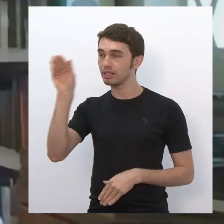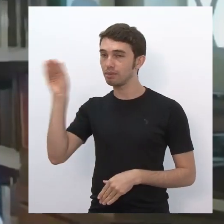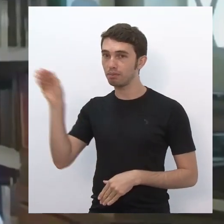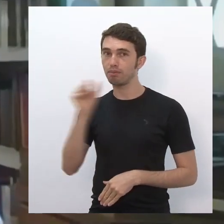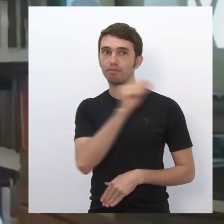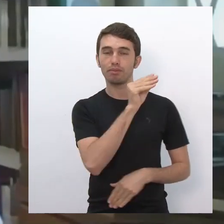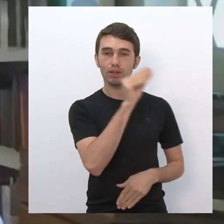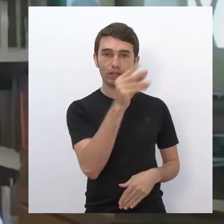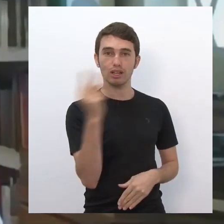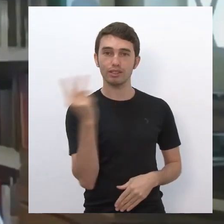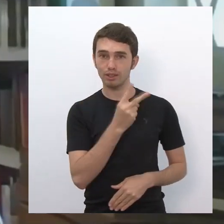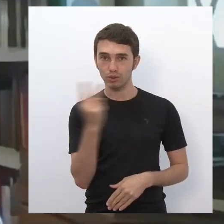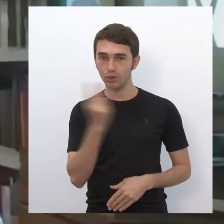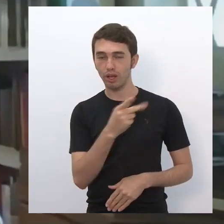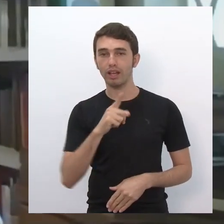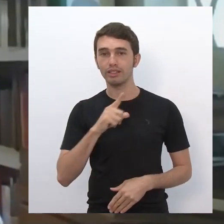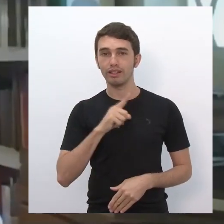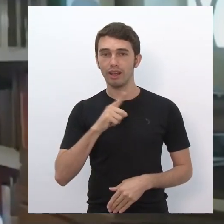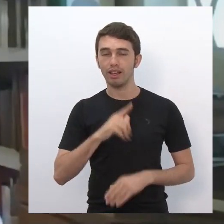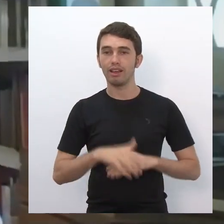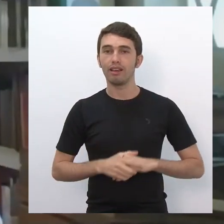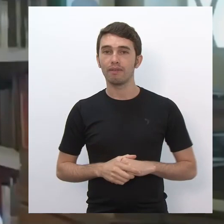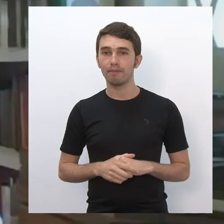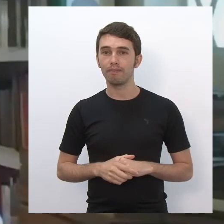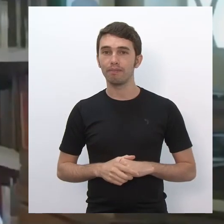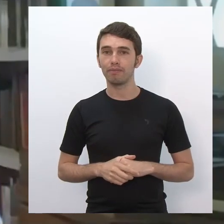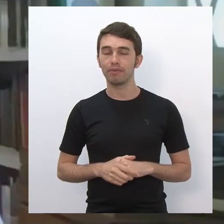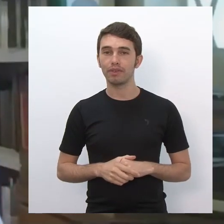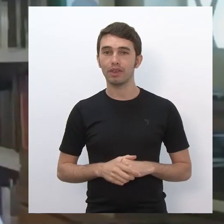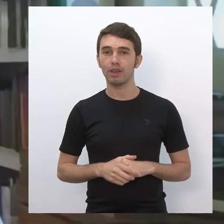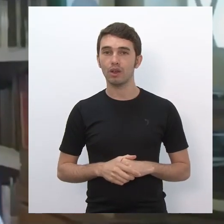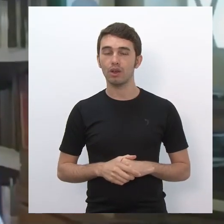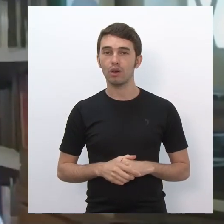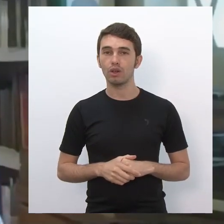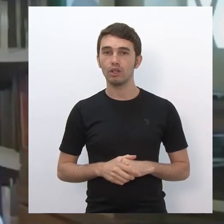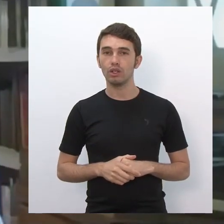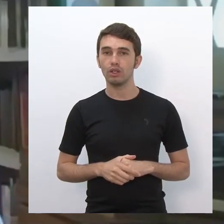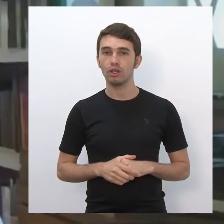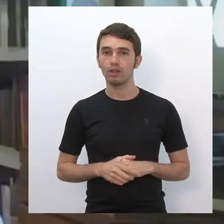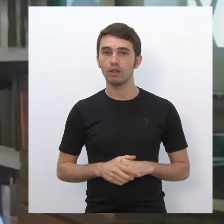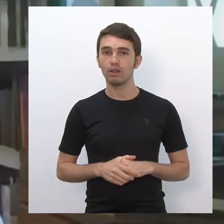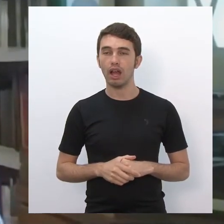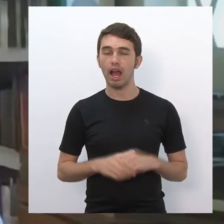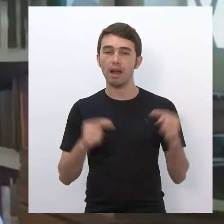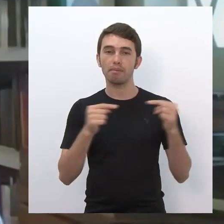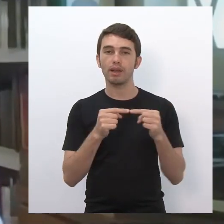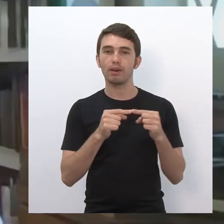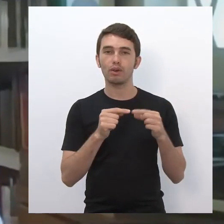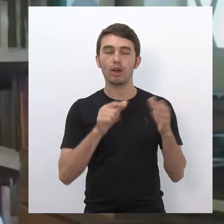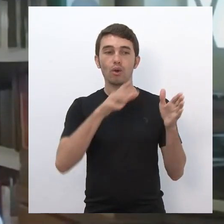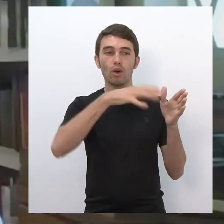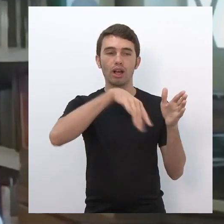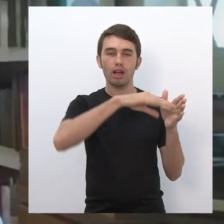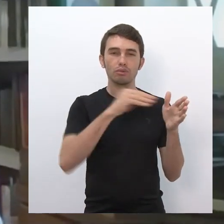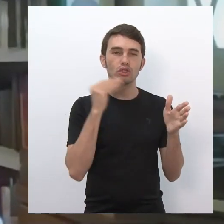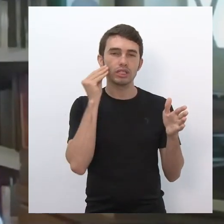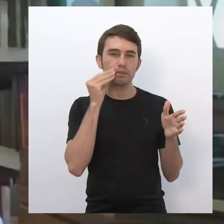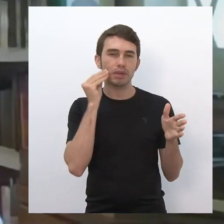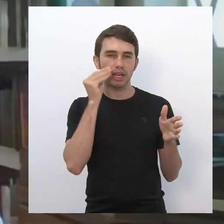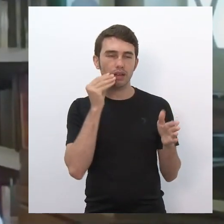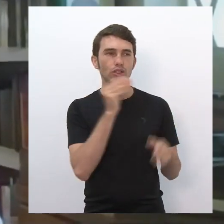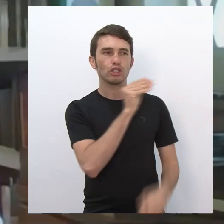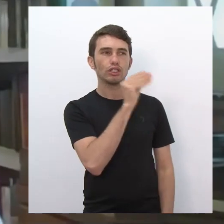seu DNA, vamos dizer, o fato de elas serem campos de experiência de práticas de